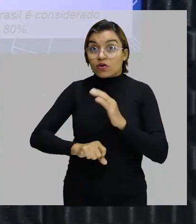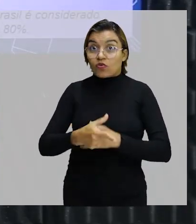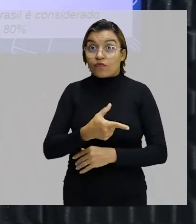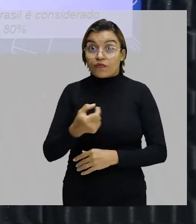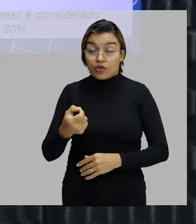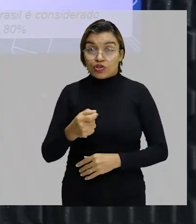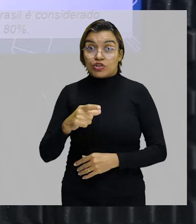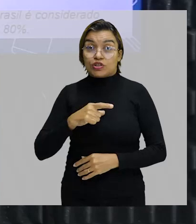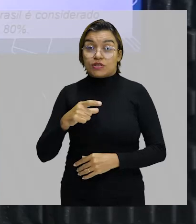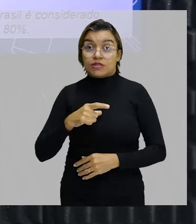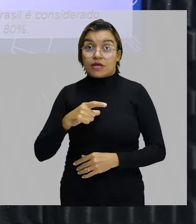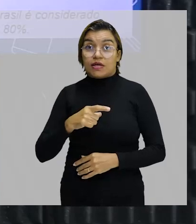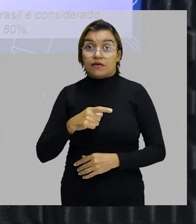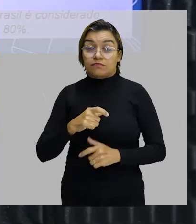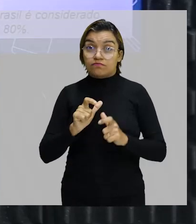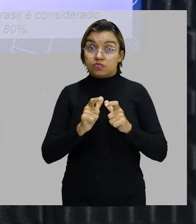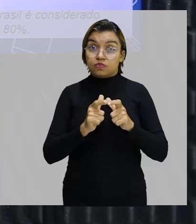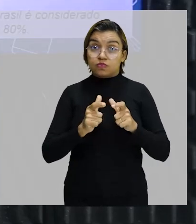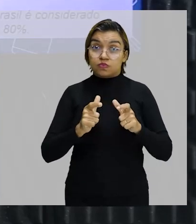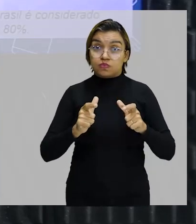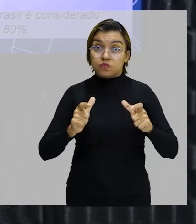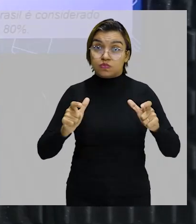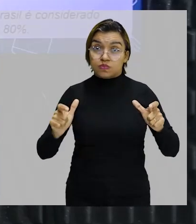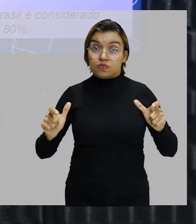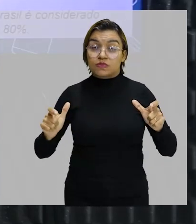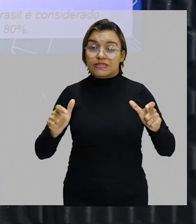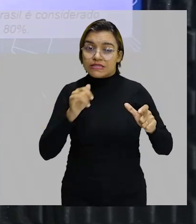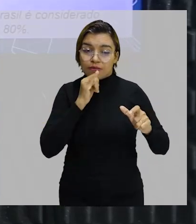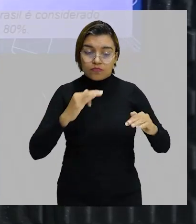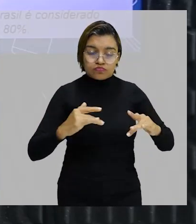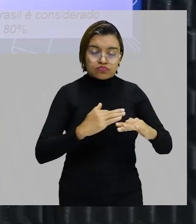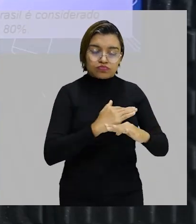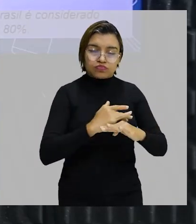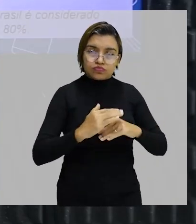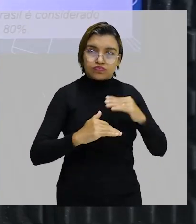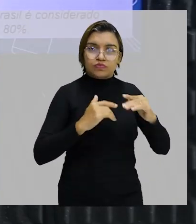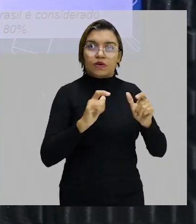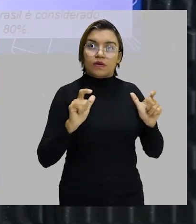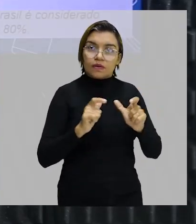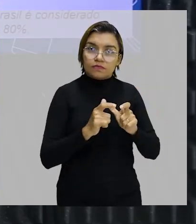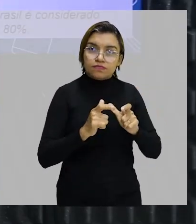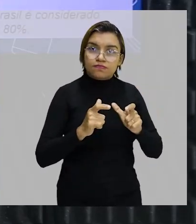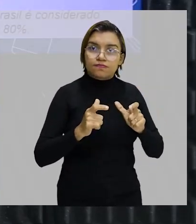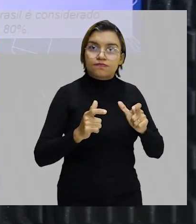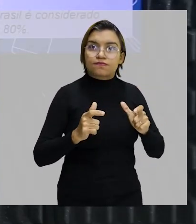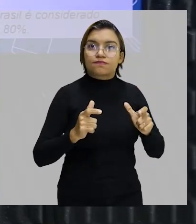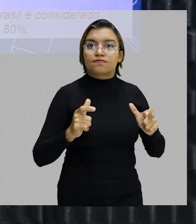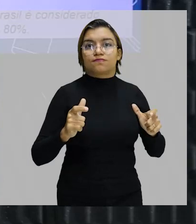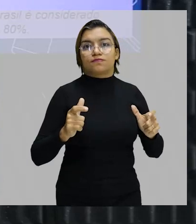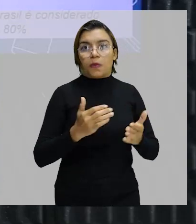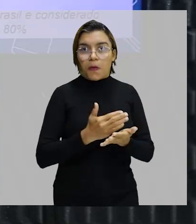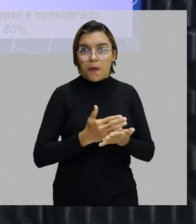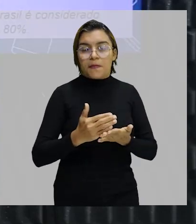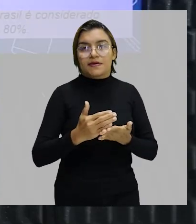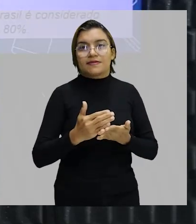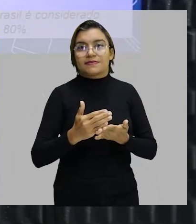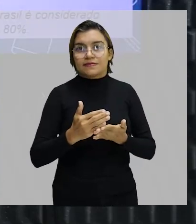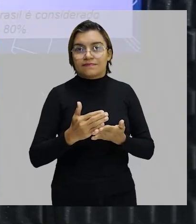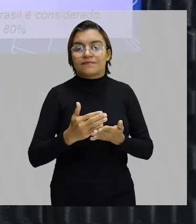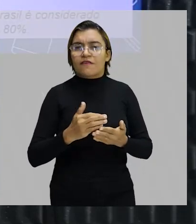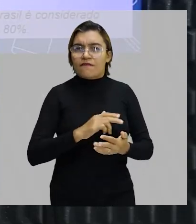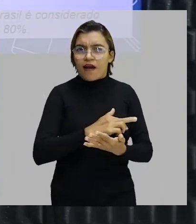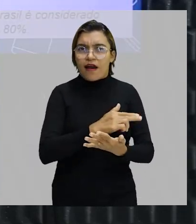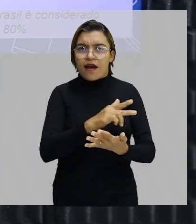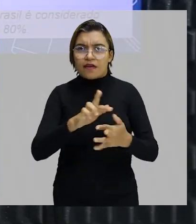a expansão da urbanização brasileira, ou seja, o espaço urbano começa a se intensificar e se